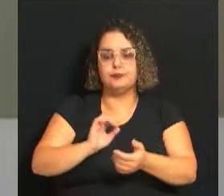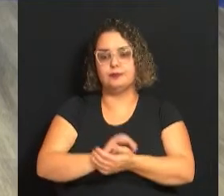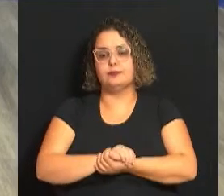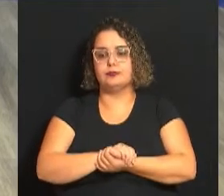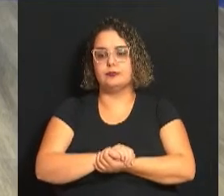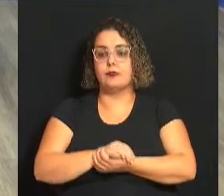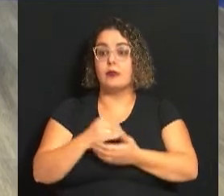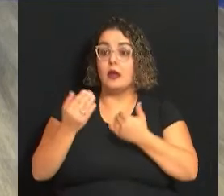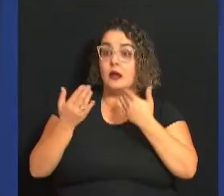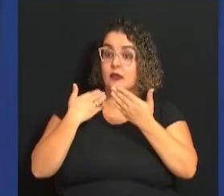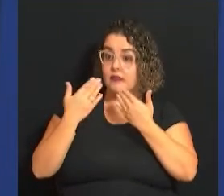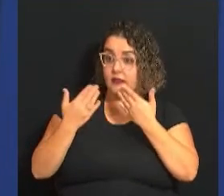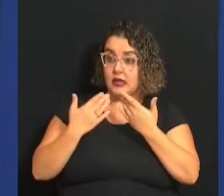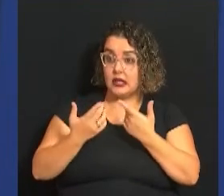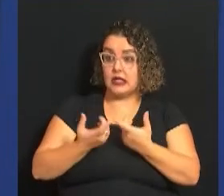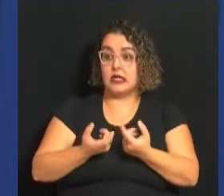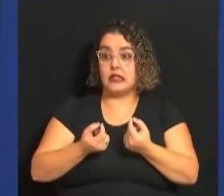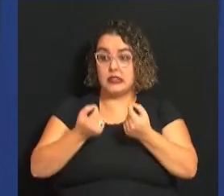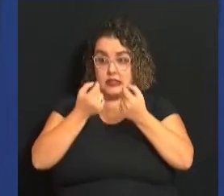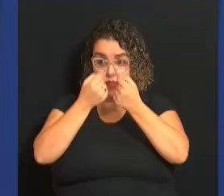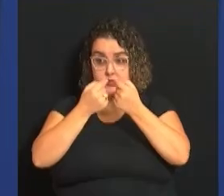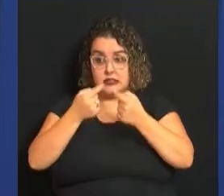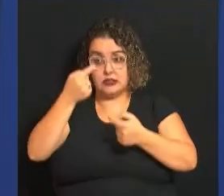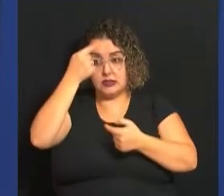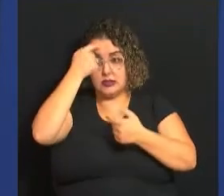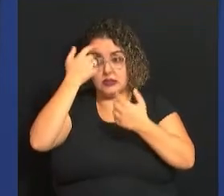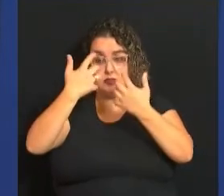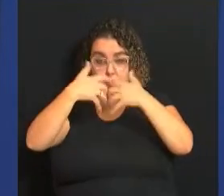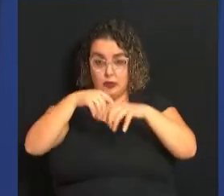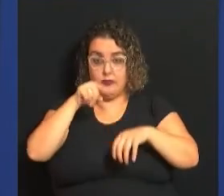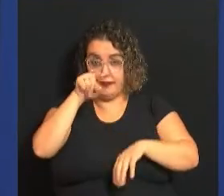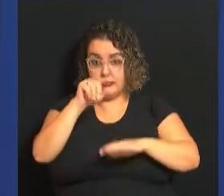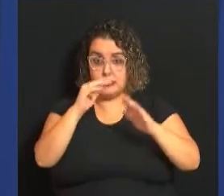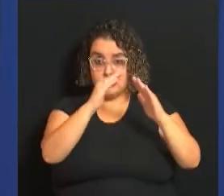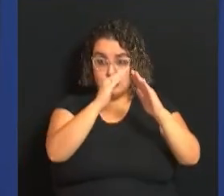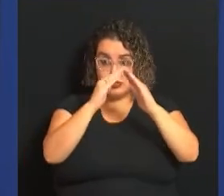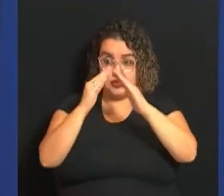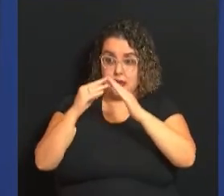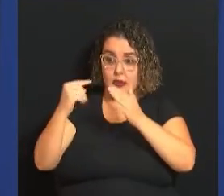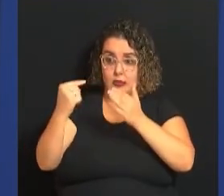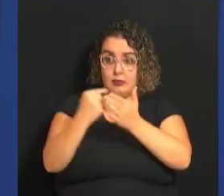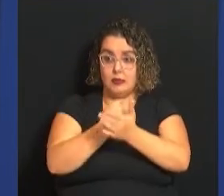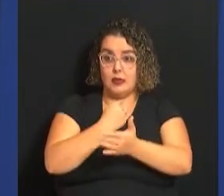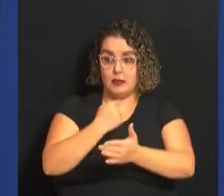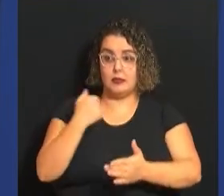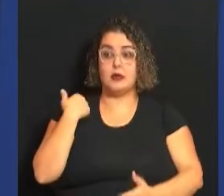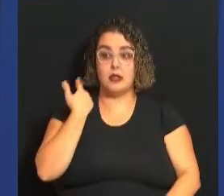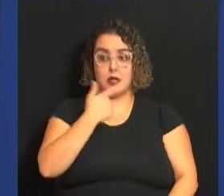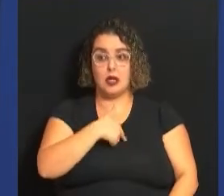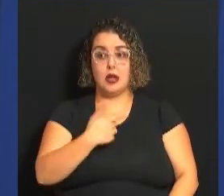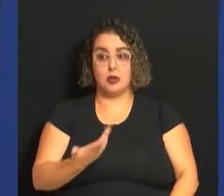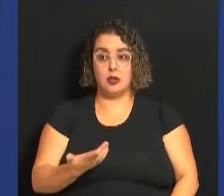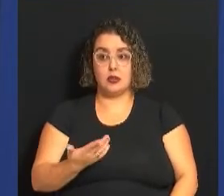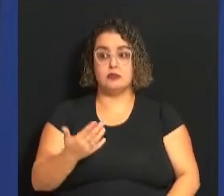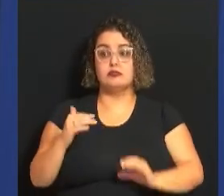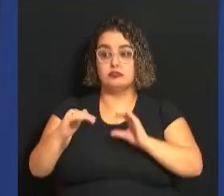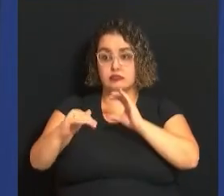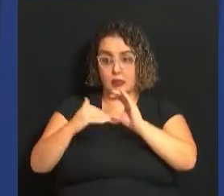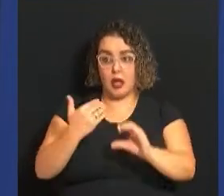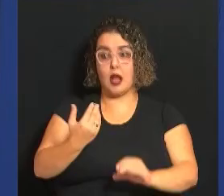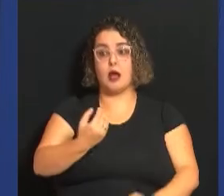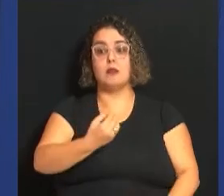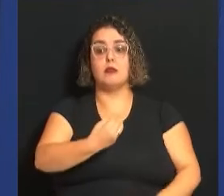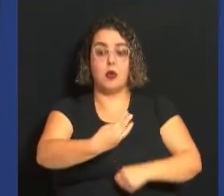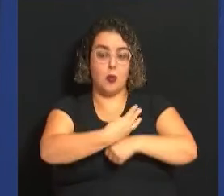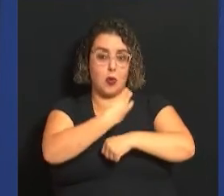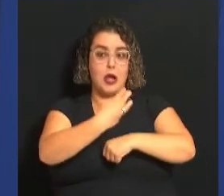falando sobre câncer de cérebro e eu lembro você de casa que se tiver alguma pergunta para fazer aqui para gente, é só mandar no nosso WhatsApp que a